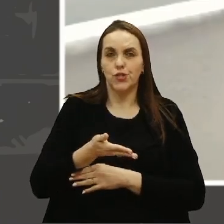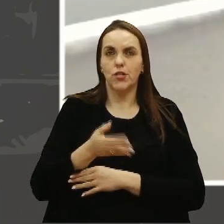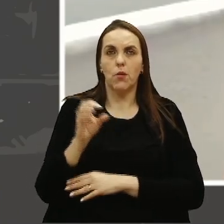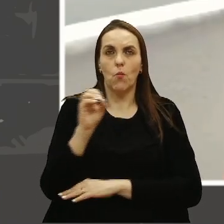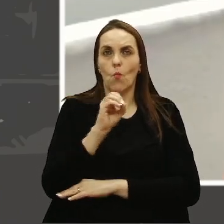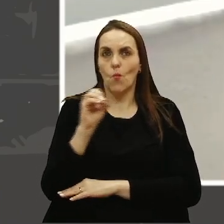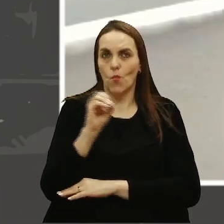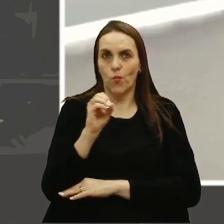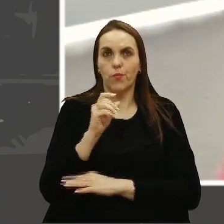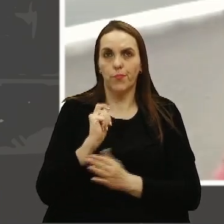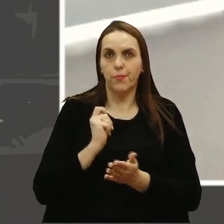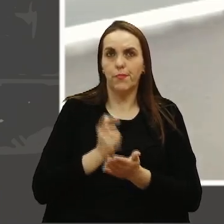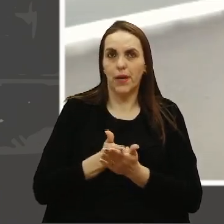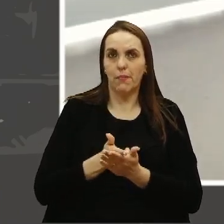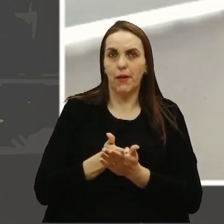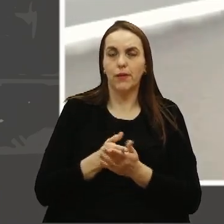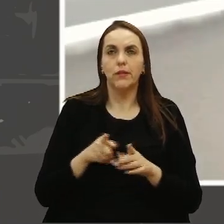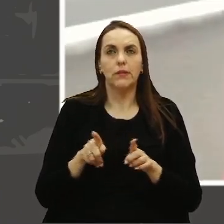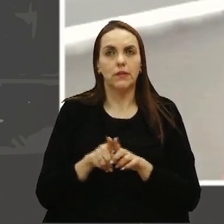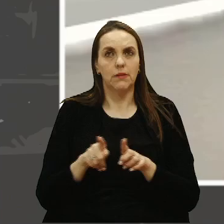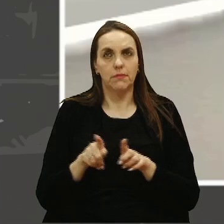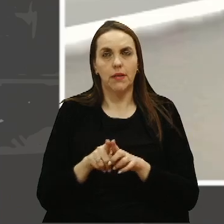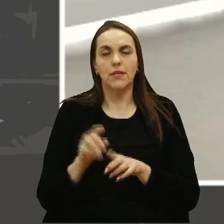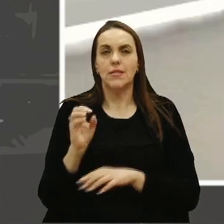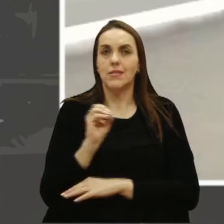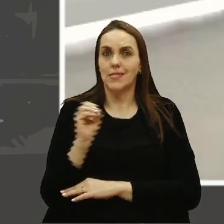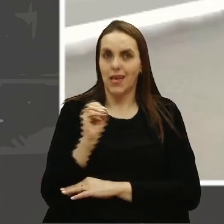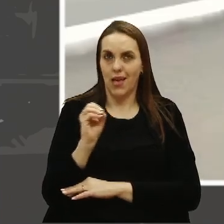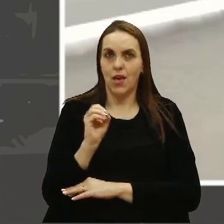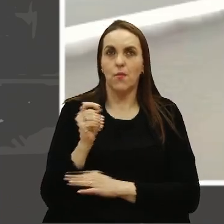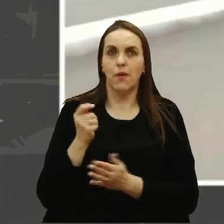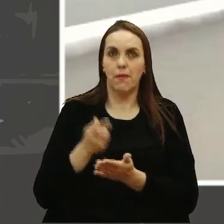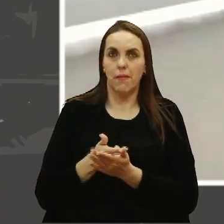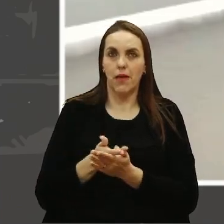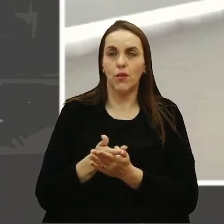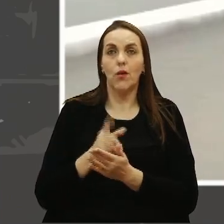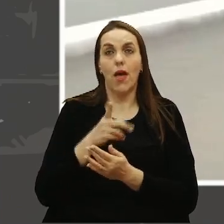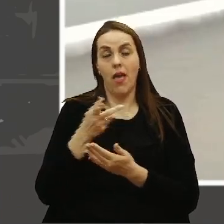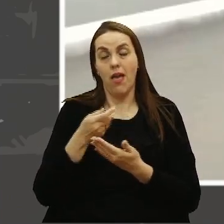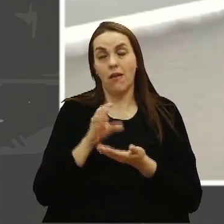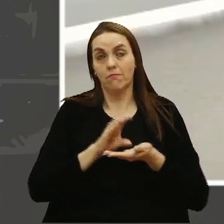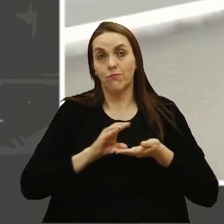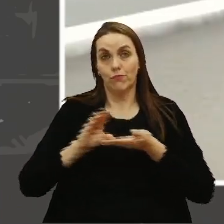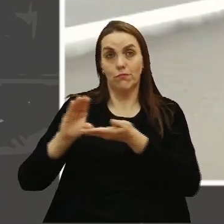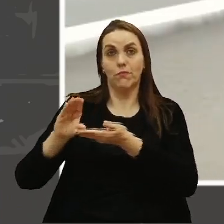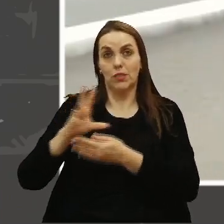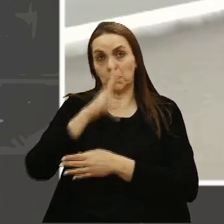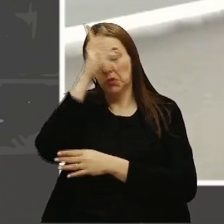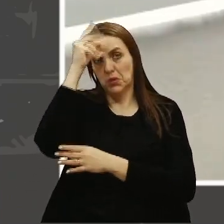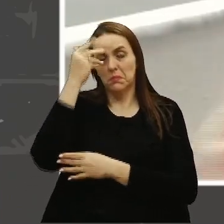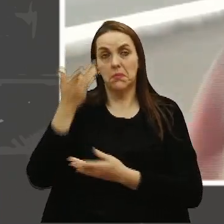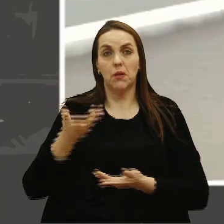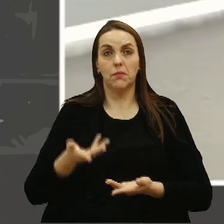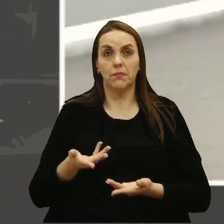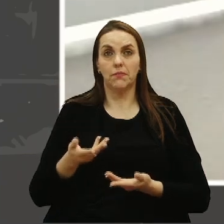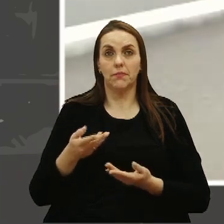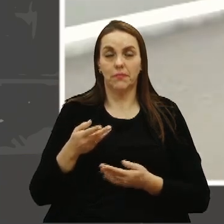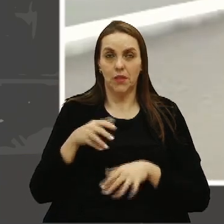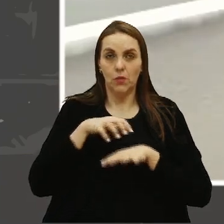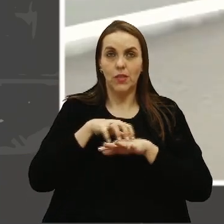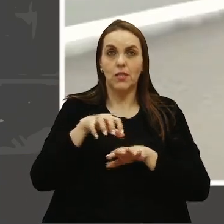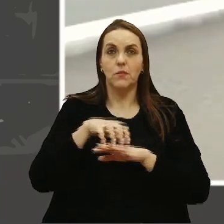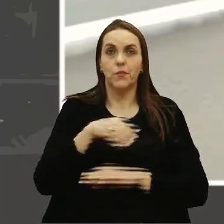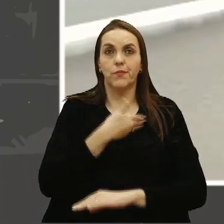zero, e tarifa zero significa subsídio municipal para o